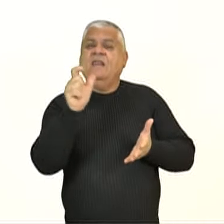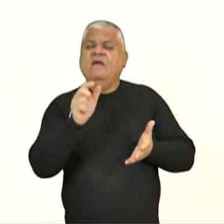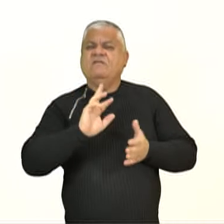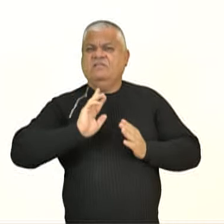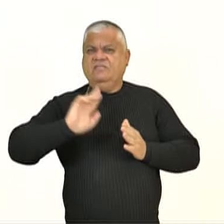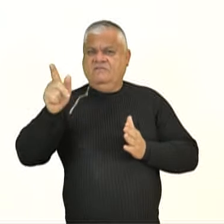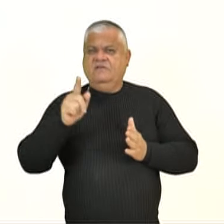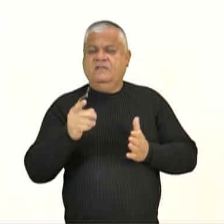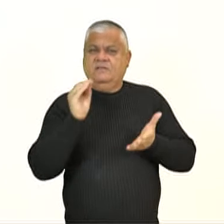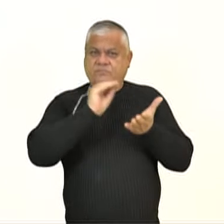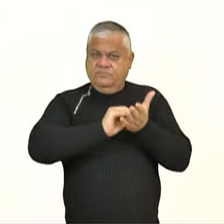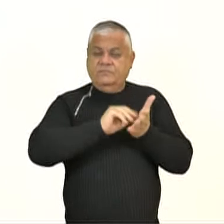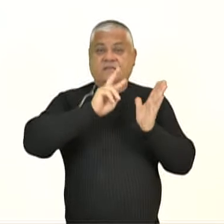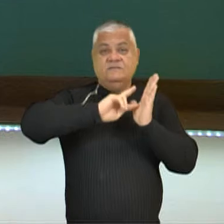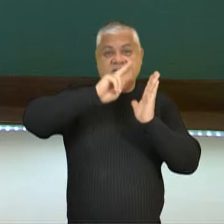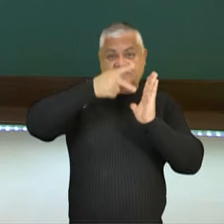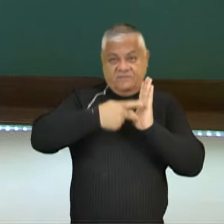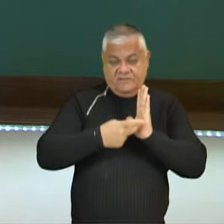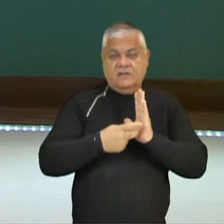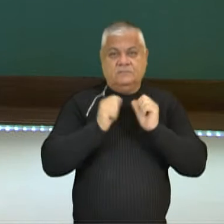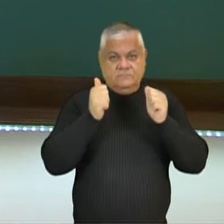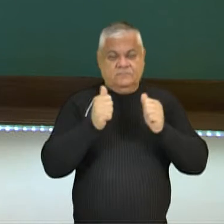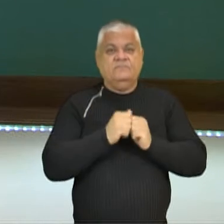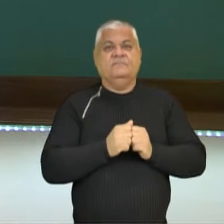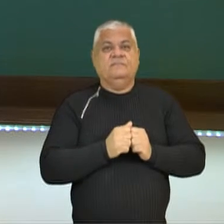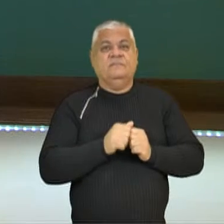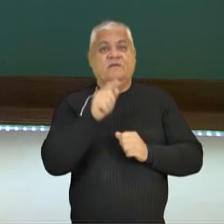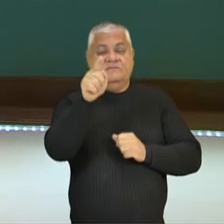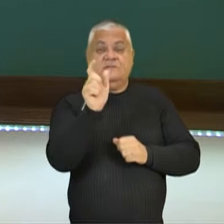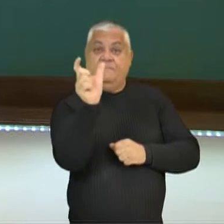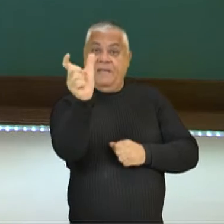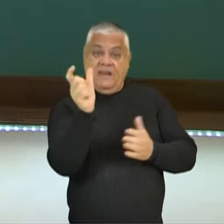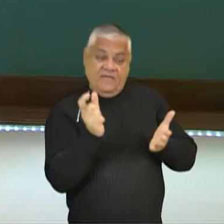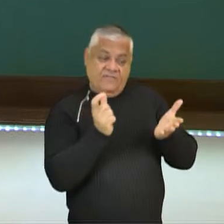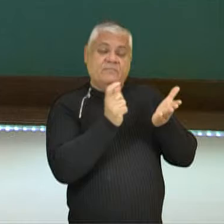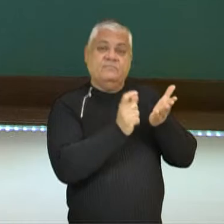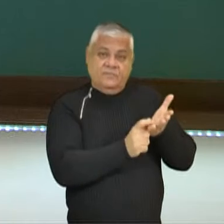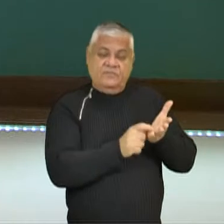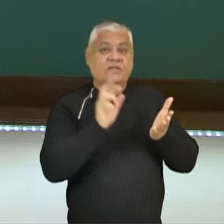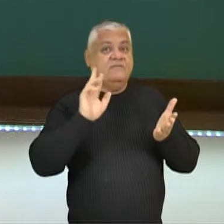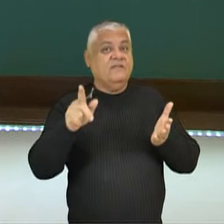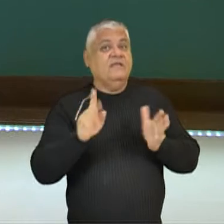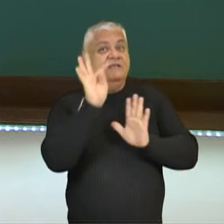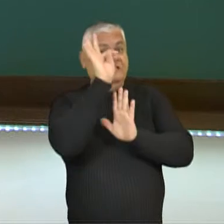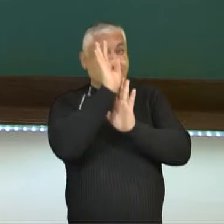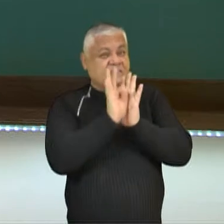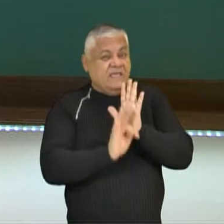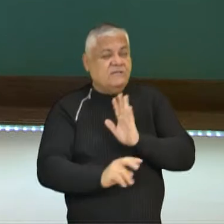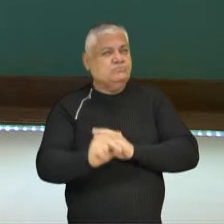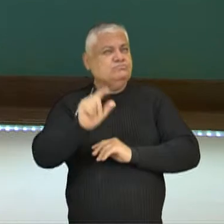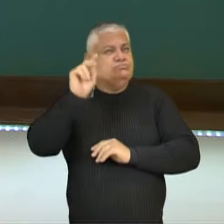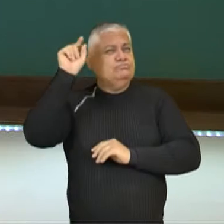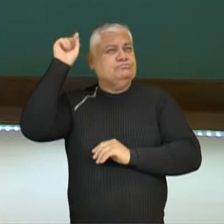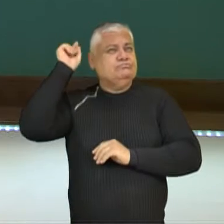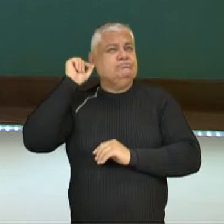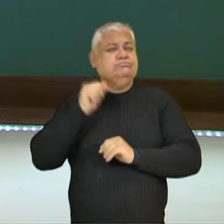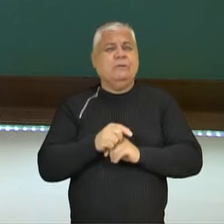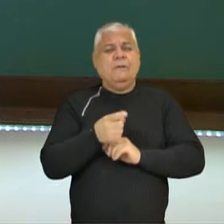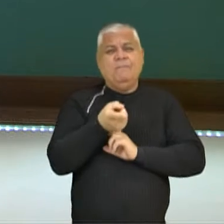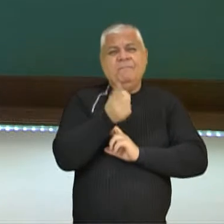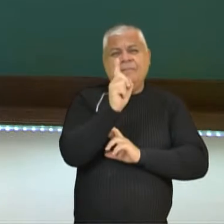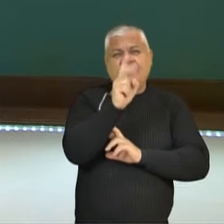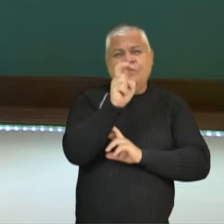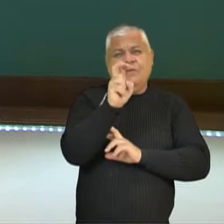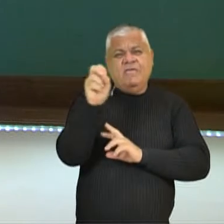seu significado. Bom, então aqui eu não falei antes, porque realmente tem algumas palavras, esse texto ele foi escrito em meados de 1500. Então